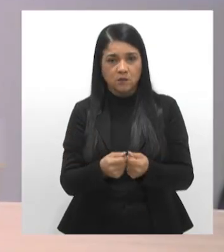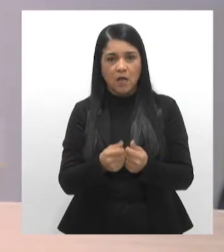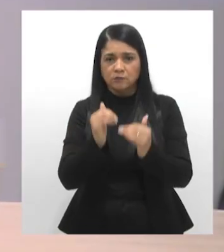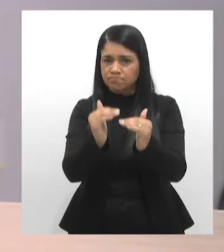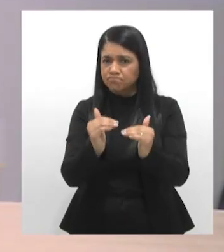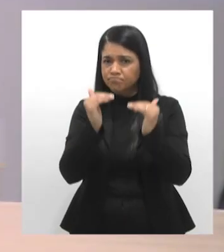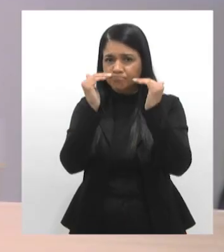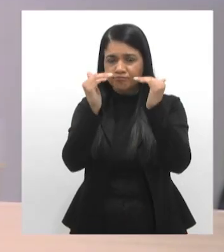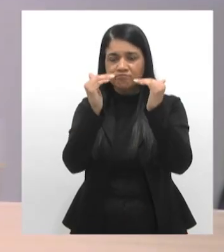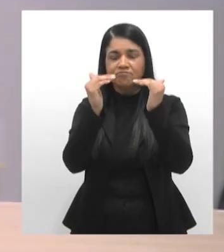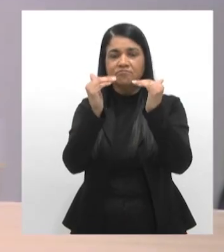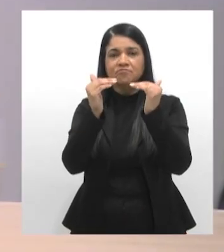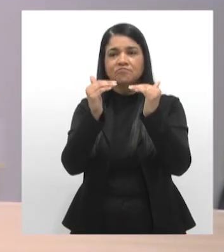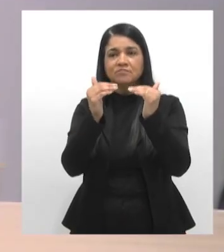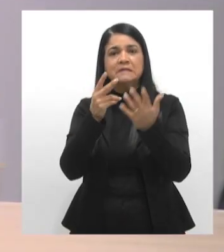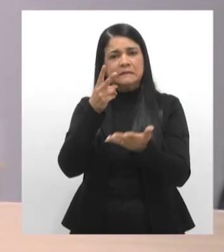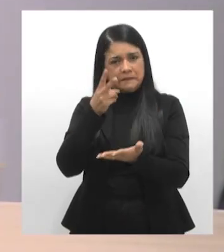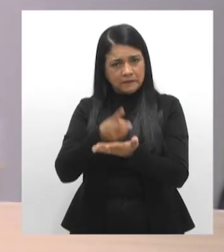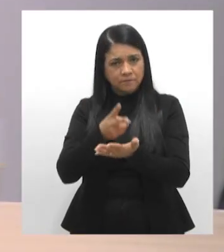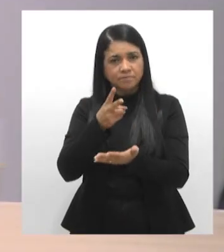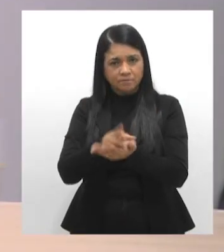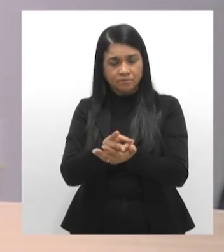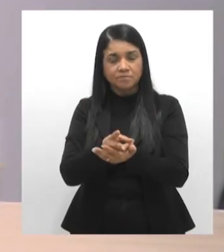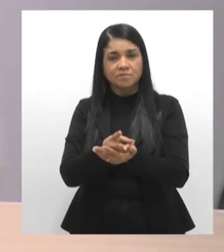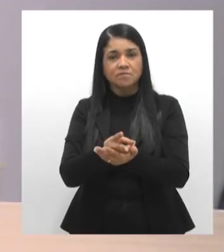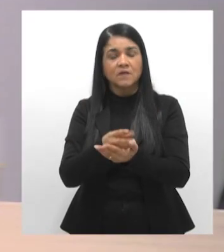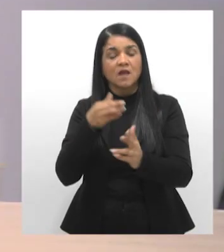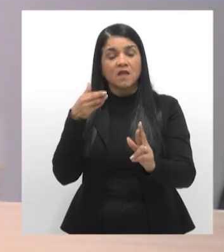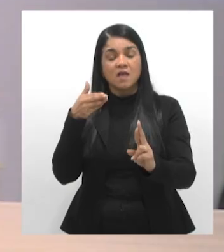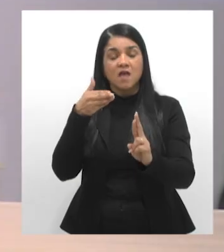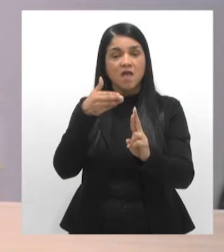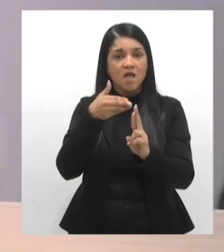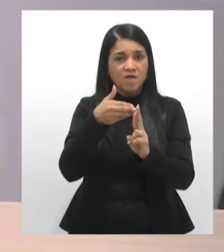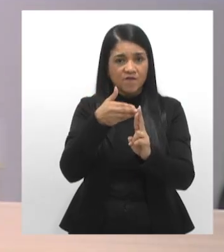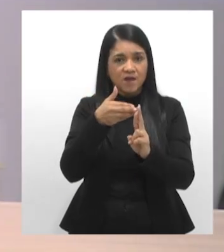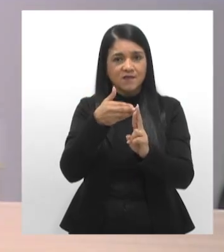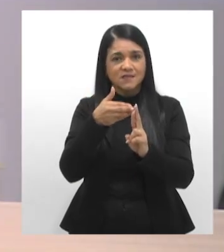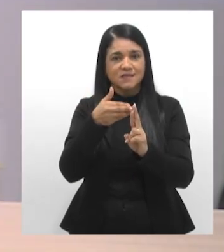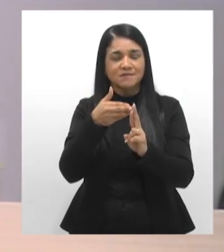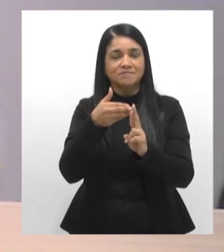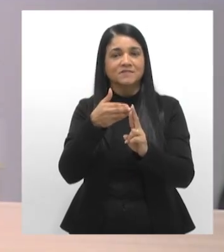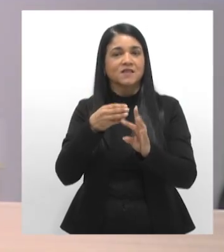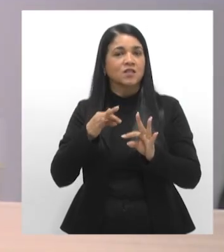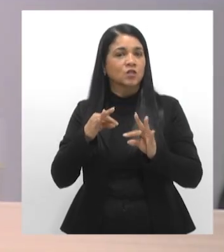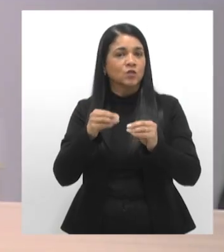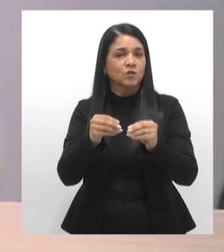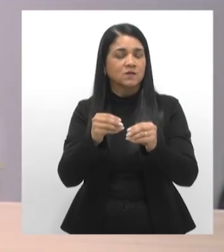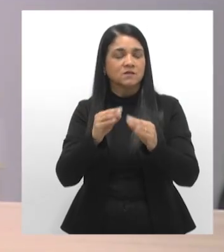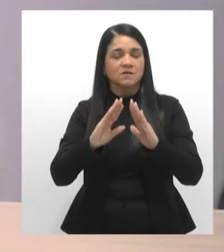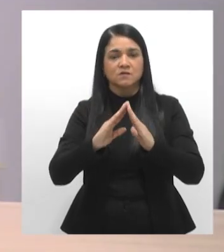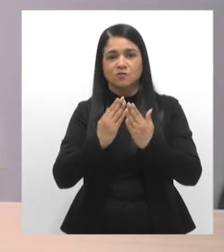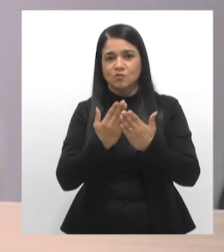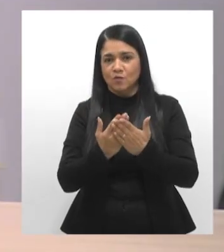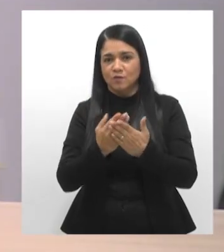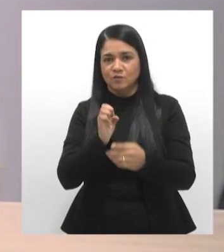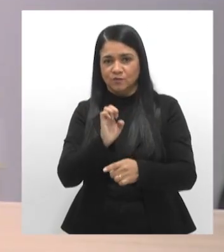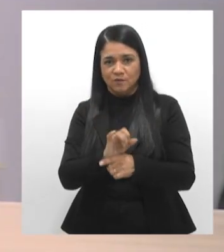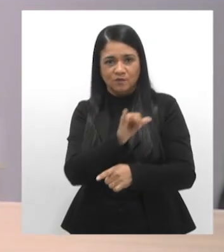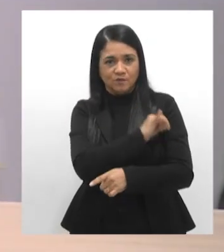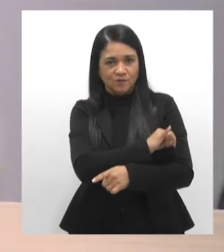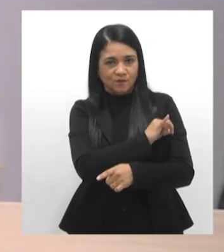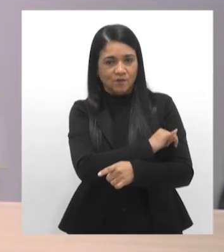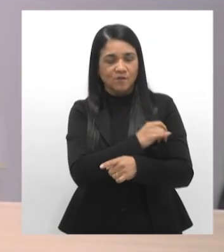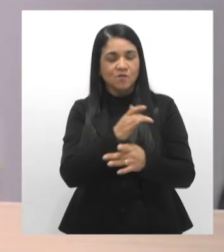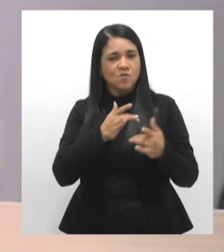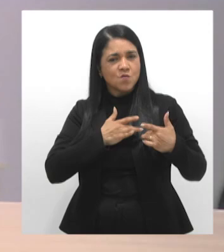sempre tem sido, e referência entre as escolas aqui do Estado. Pode contar conosco, contar